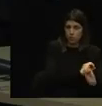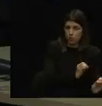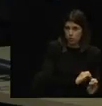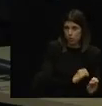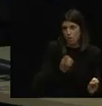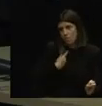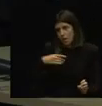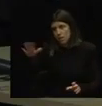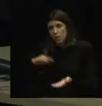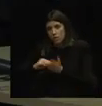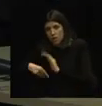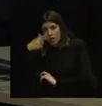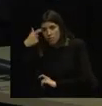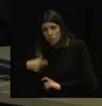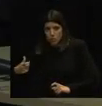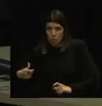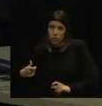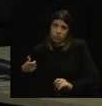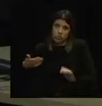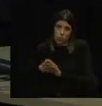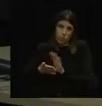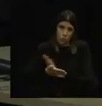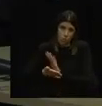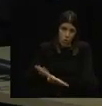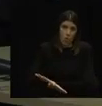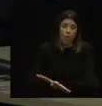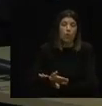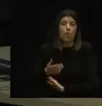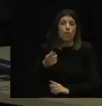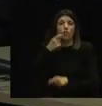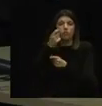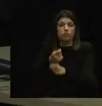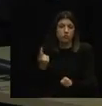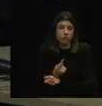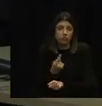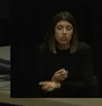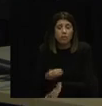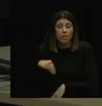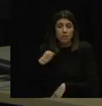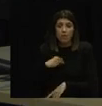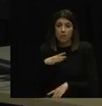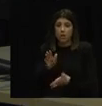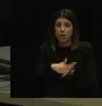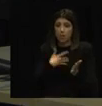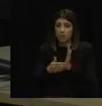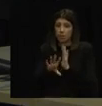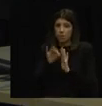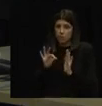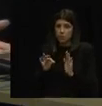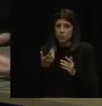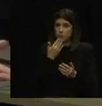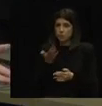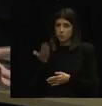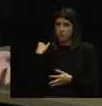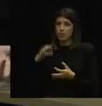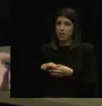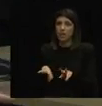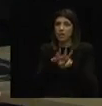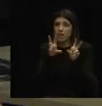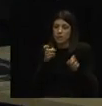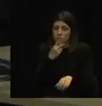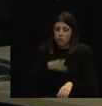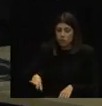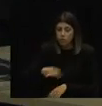espaços verdes. Consideramos extremamente negativo e preocupante que as grandes opções do plano sejam omissas sobre o tema dos